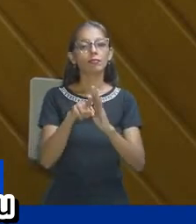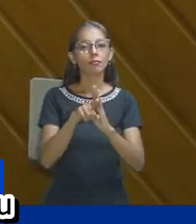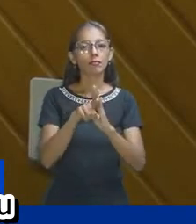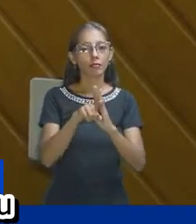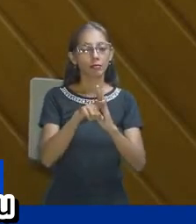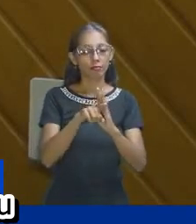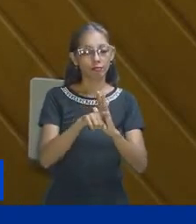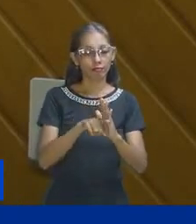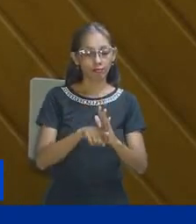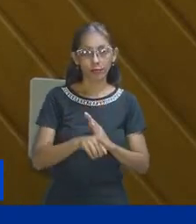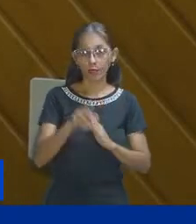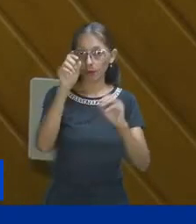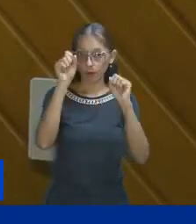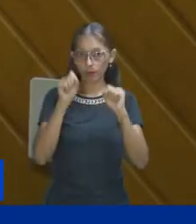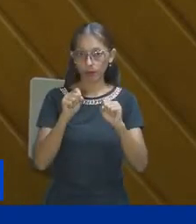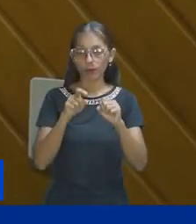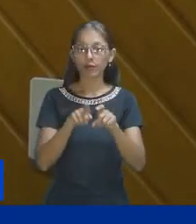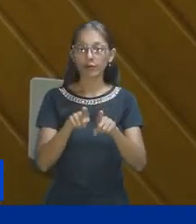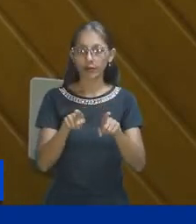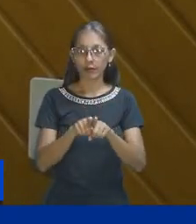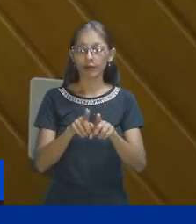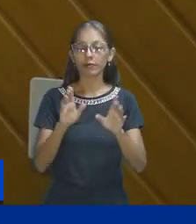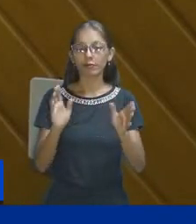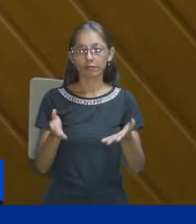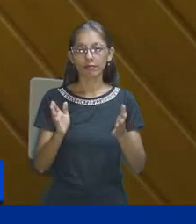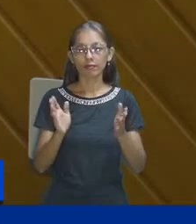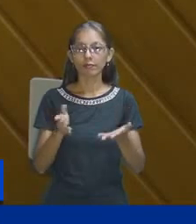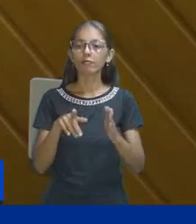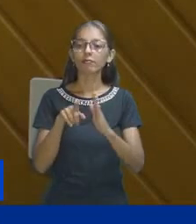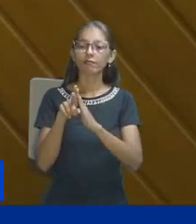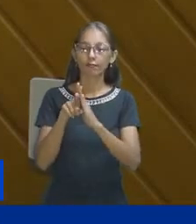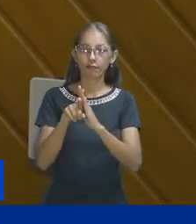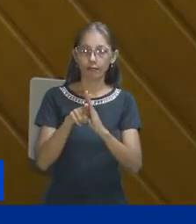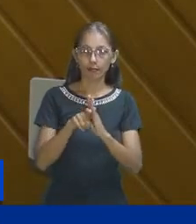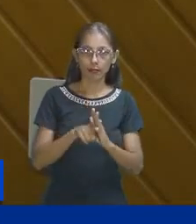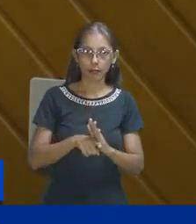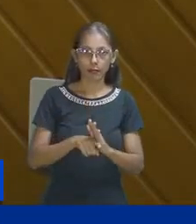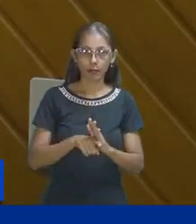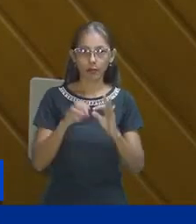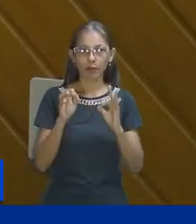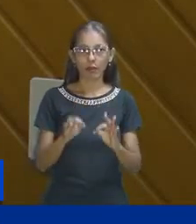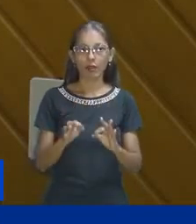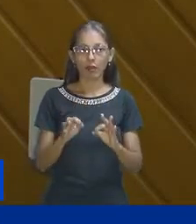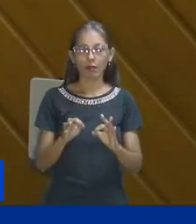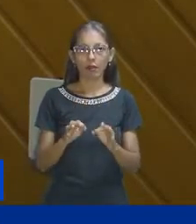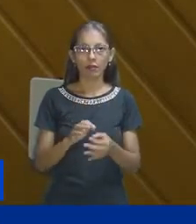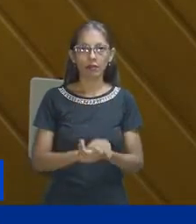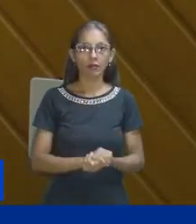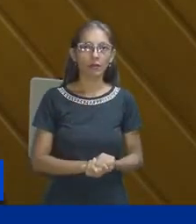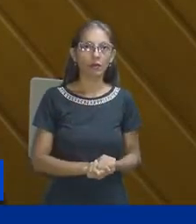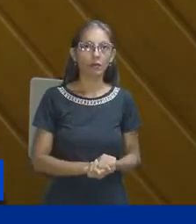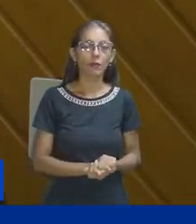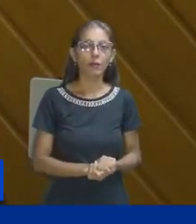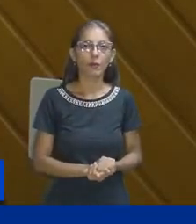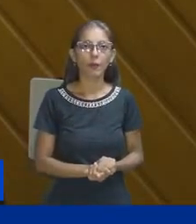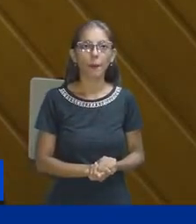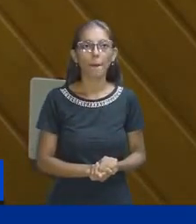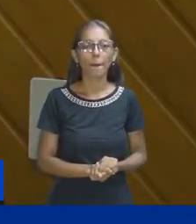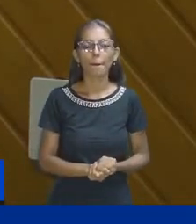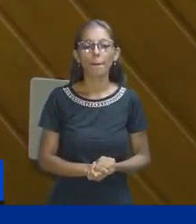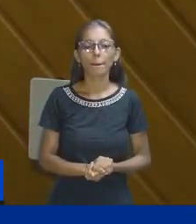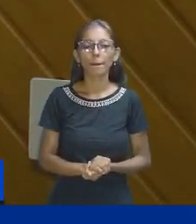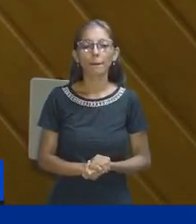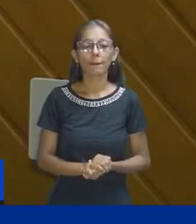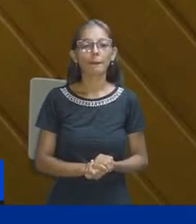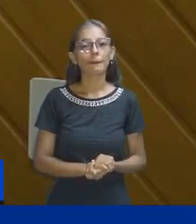que a conduziu com a maestria que sempre tem neste tribunal, como o nosso corregedor. Ele aferiu e